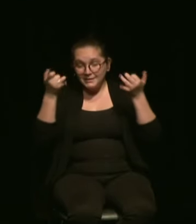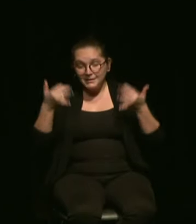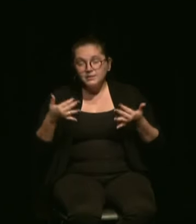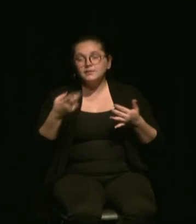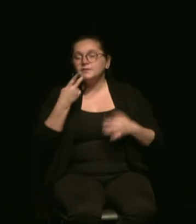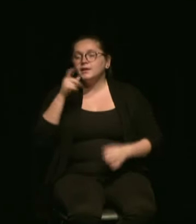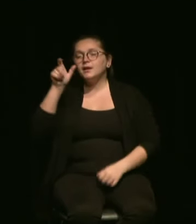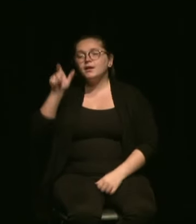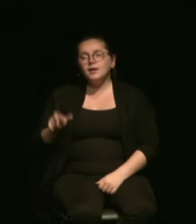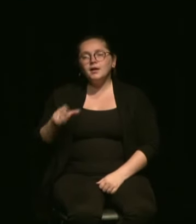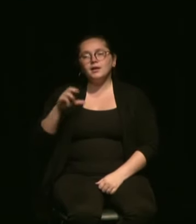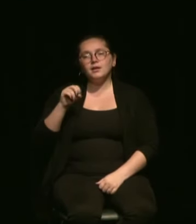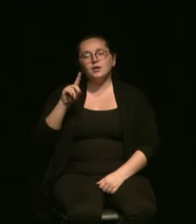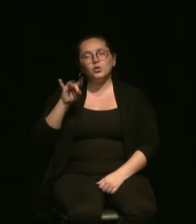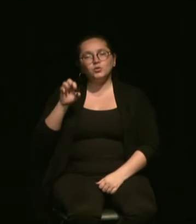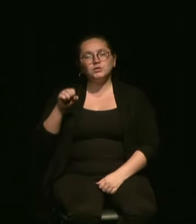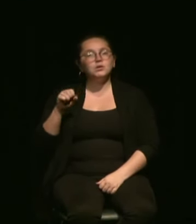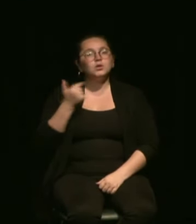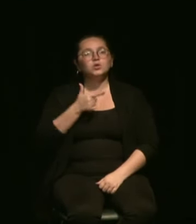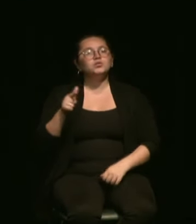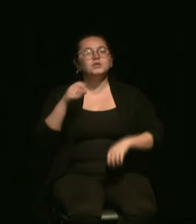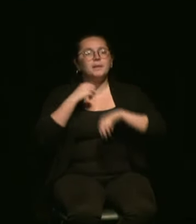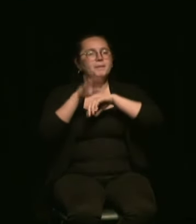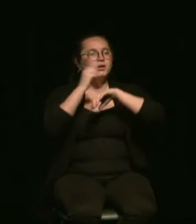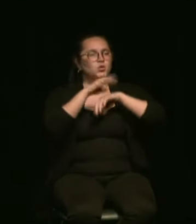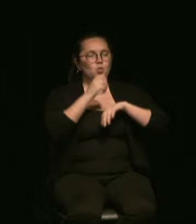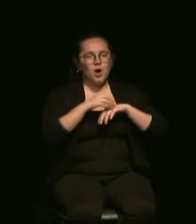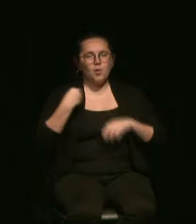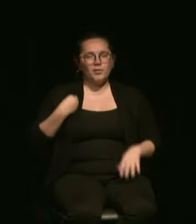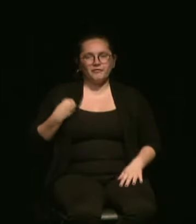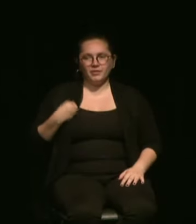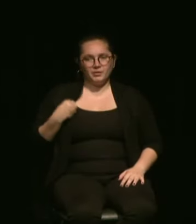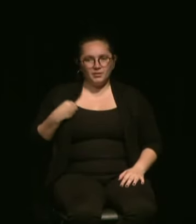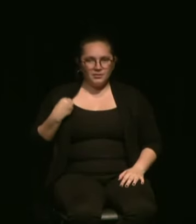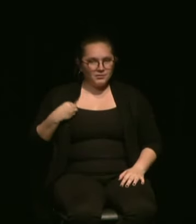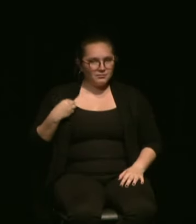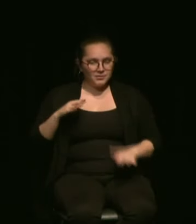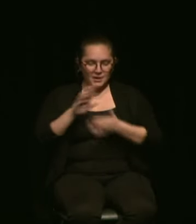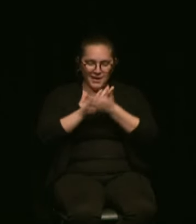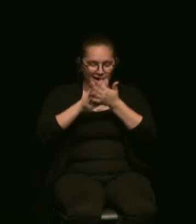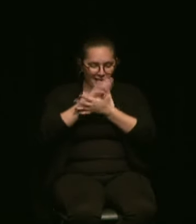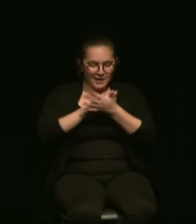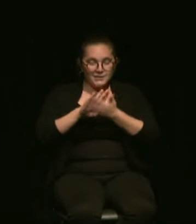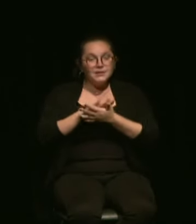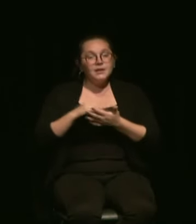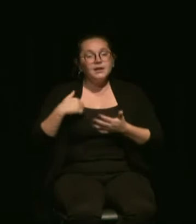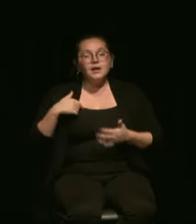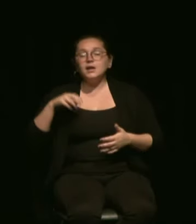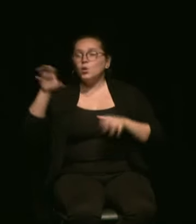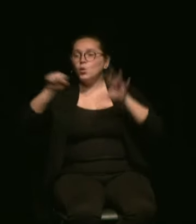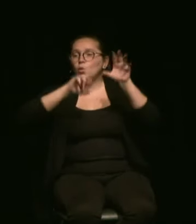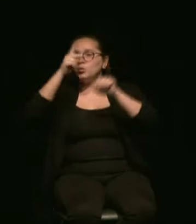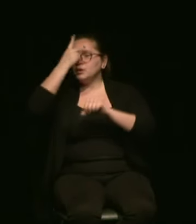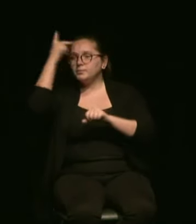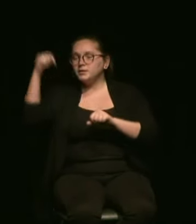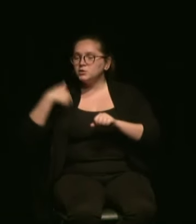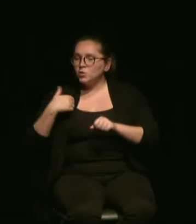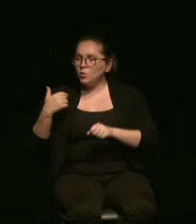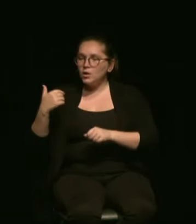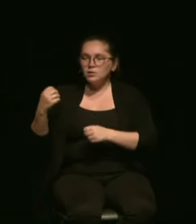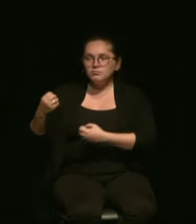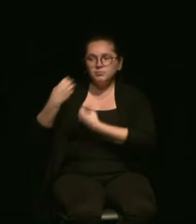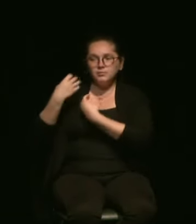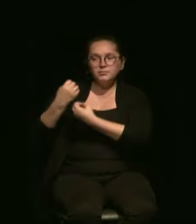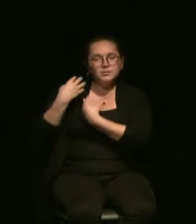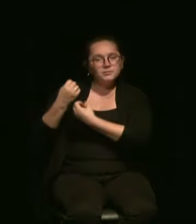que o Coutinho ele nasceu sem manual de instruções para a vida. E que ele pegava o manual das pessoas com quem ele conversava.